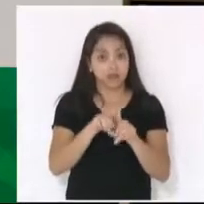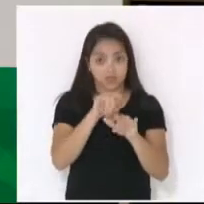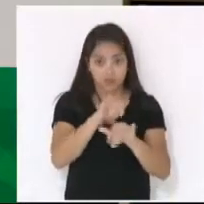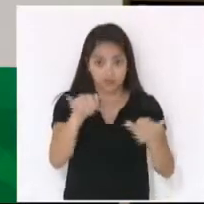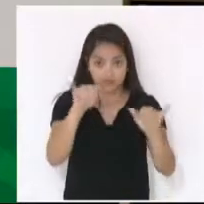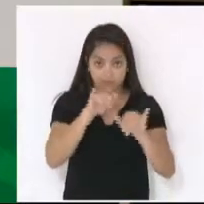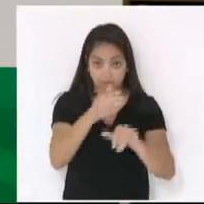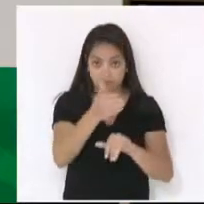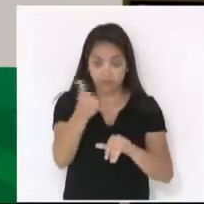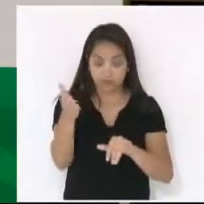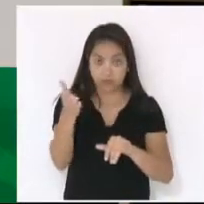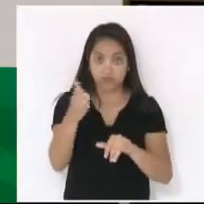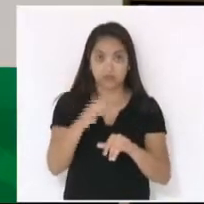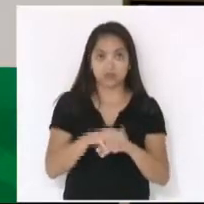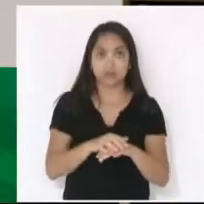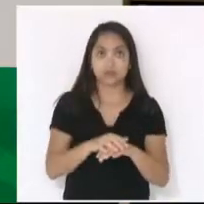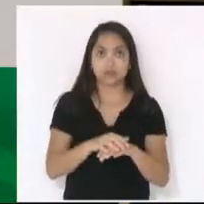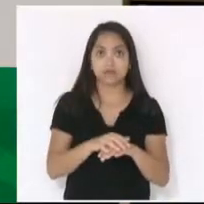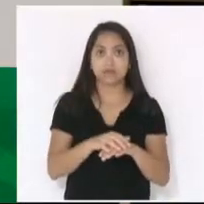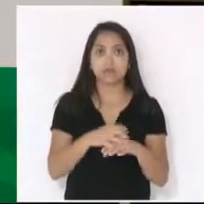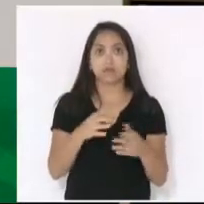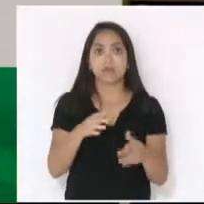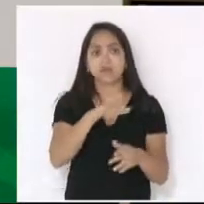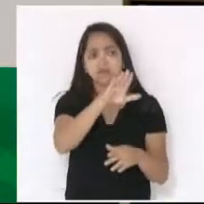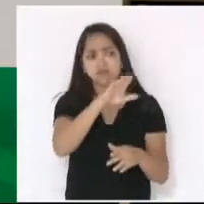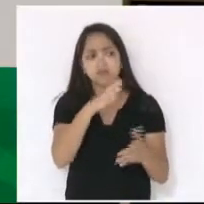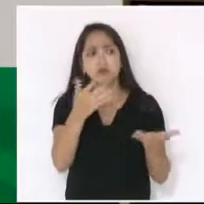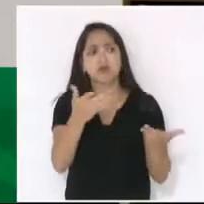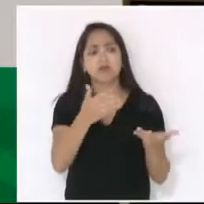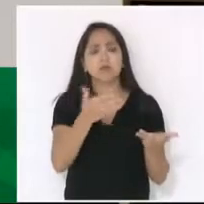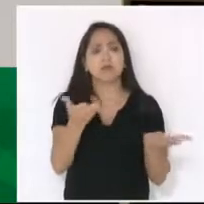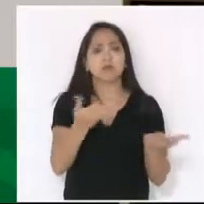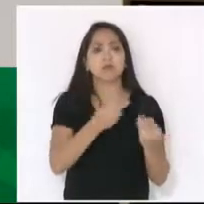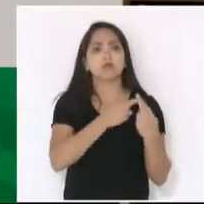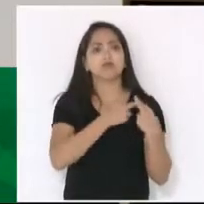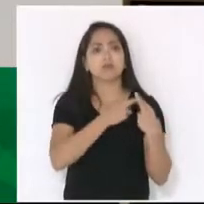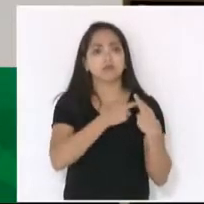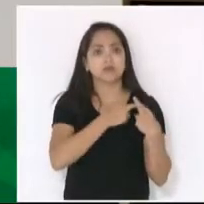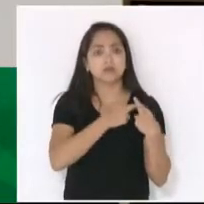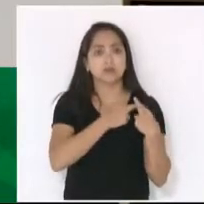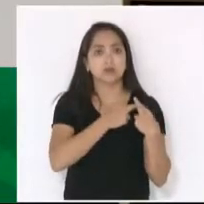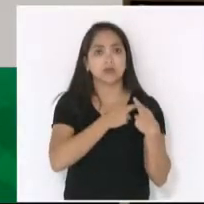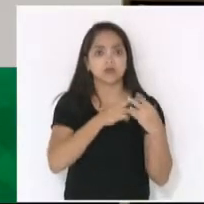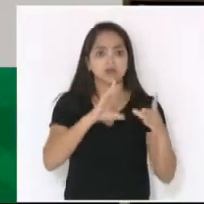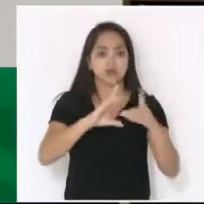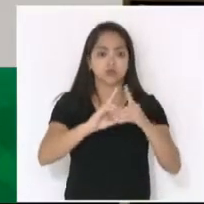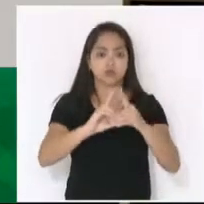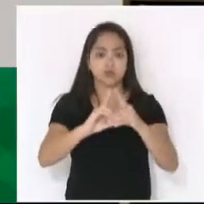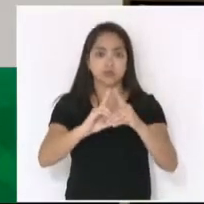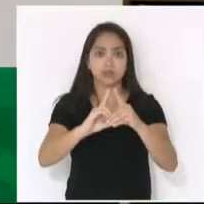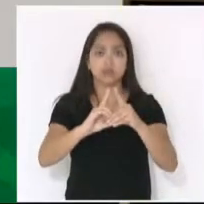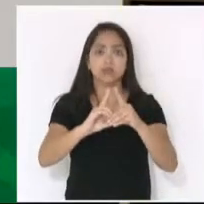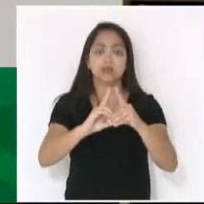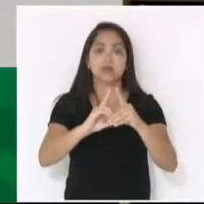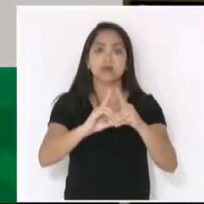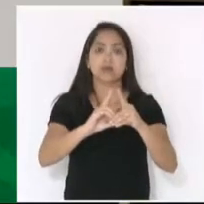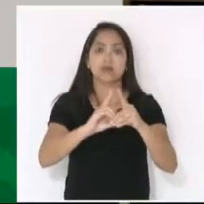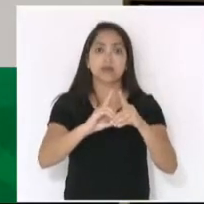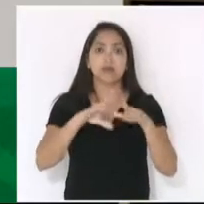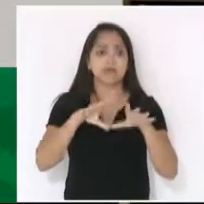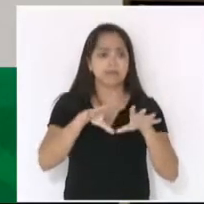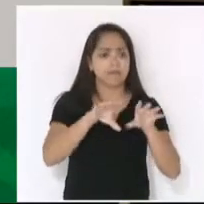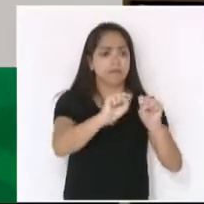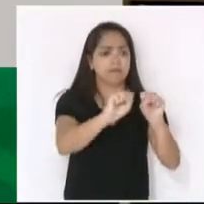aqui chama da responsabilidade do diretor-geral do Detran que carros para ser aprendida administrativamente